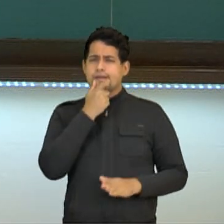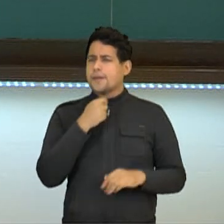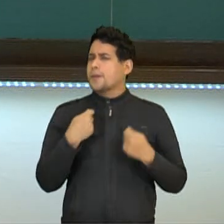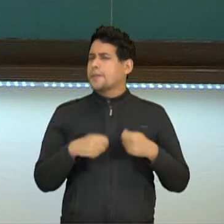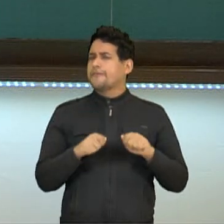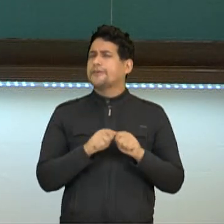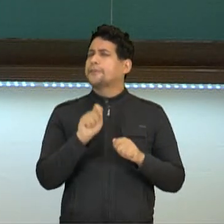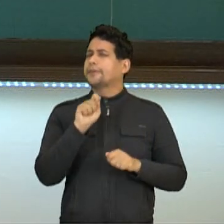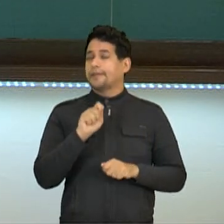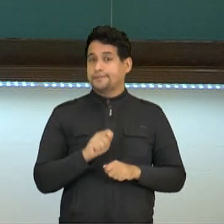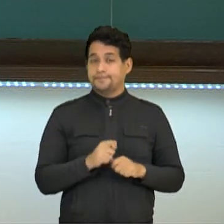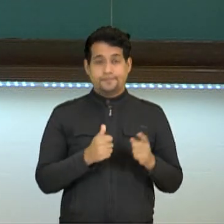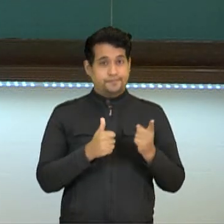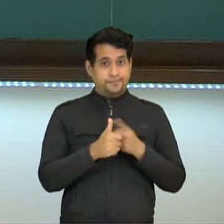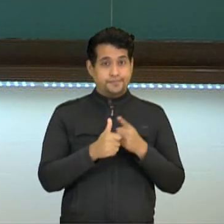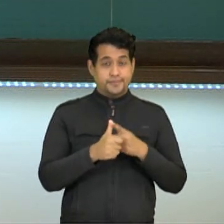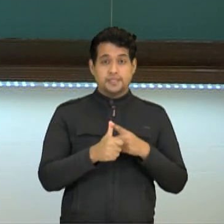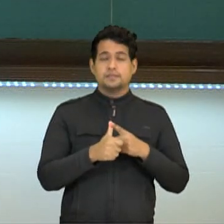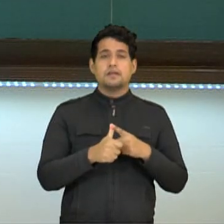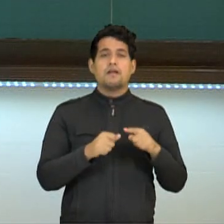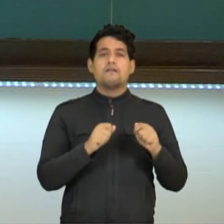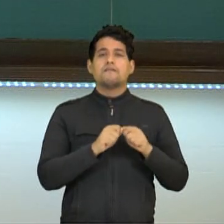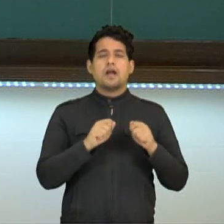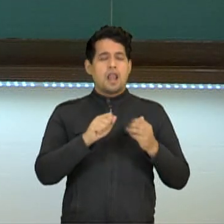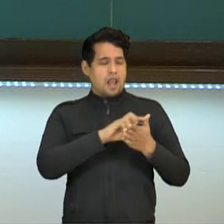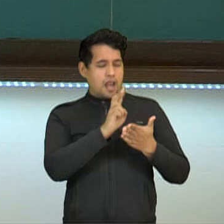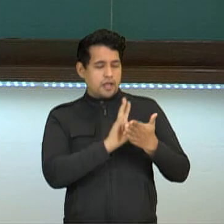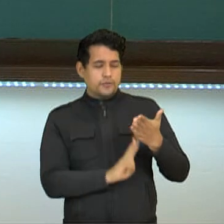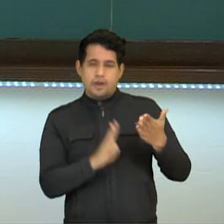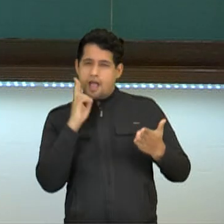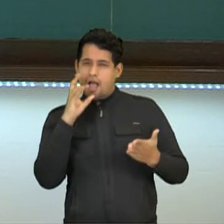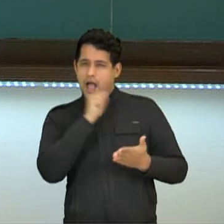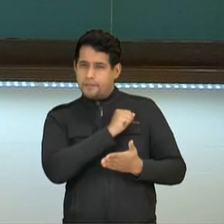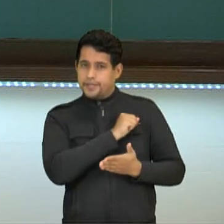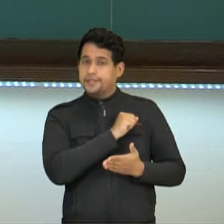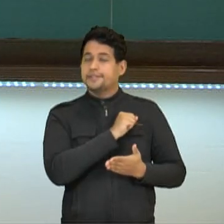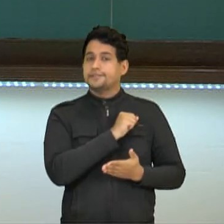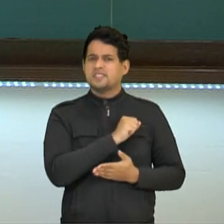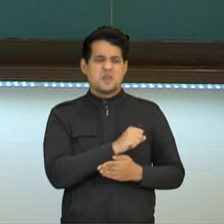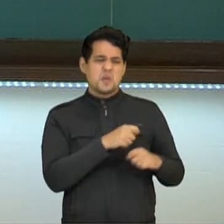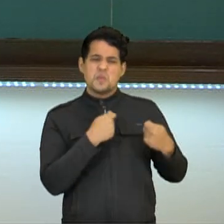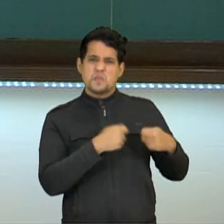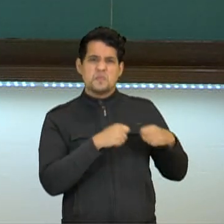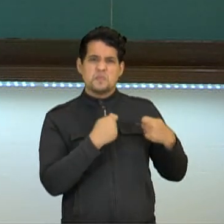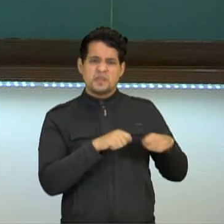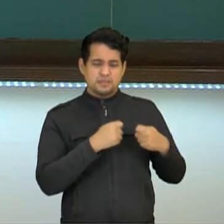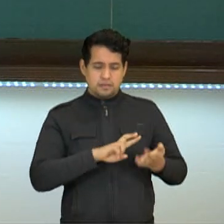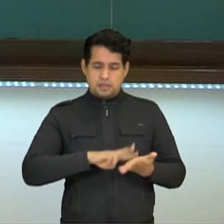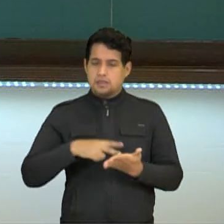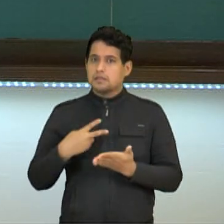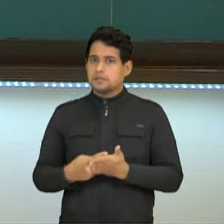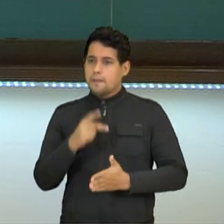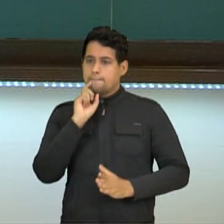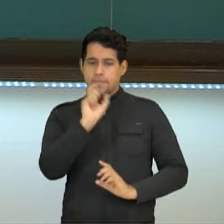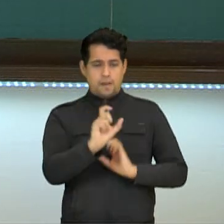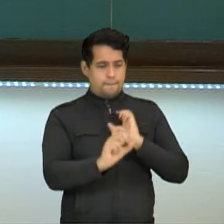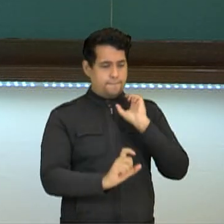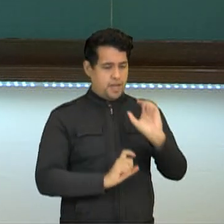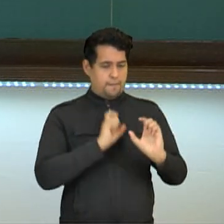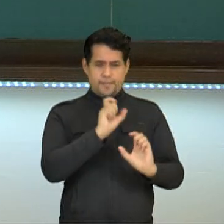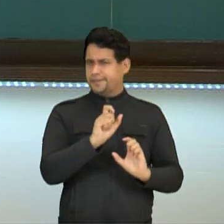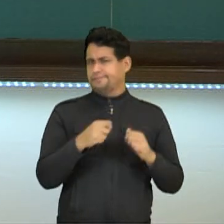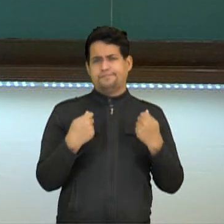preciso fazer? Primeiro, faz aquela leitura rápida. Você não precisa traduzir palavra por